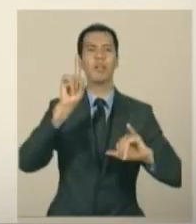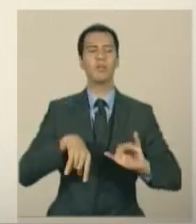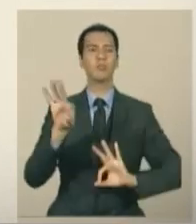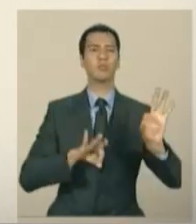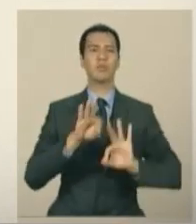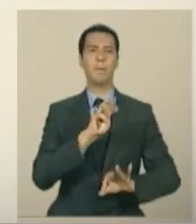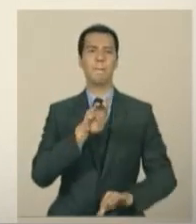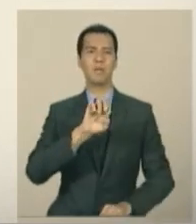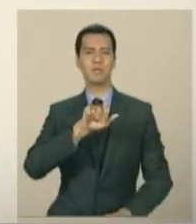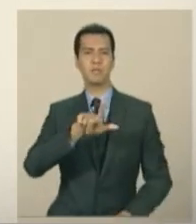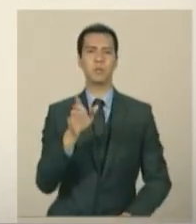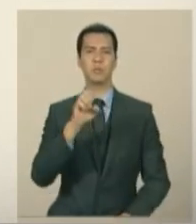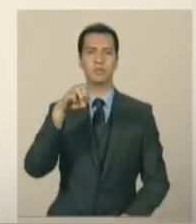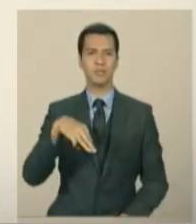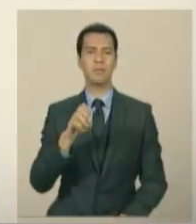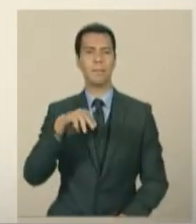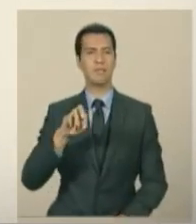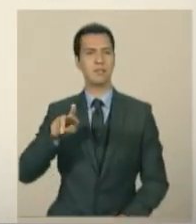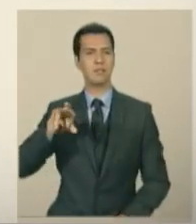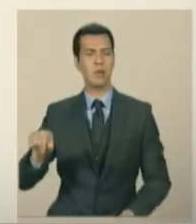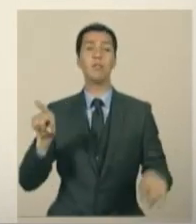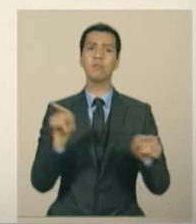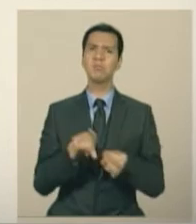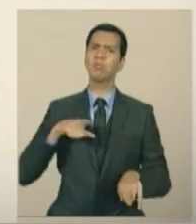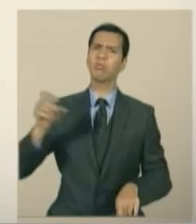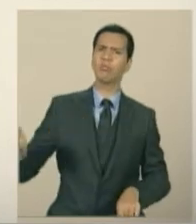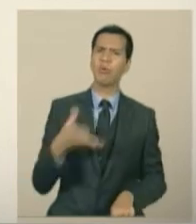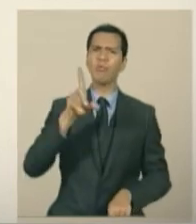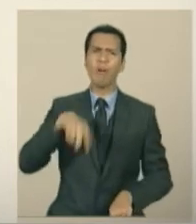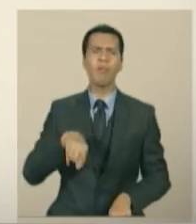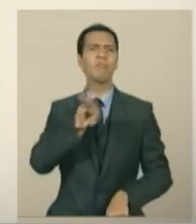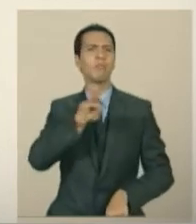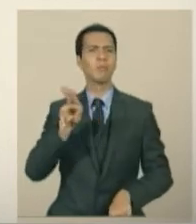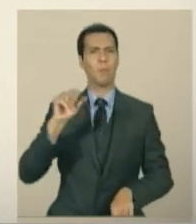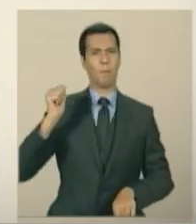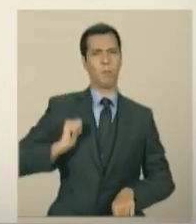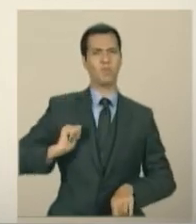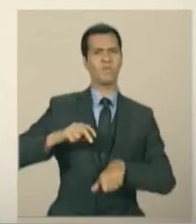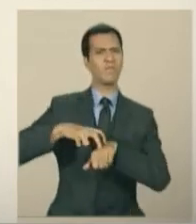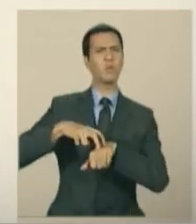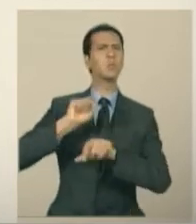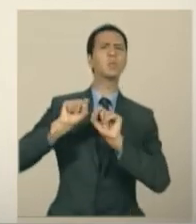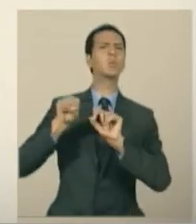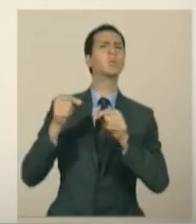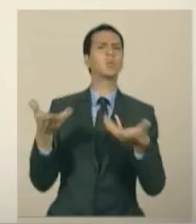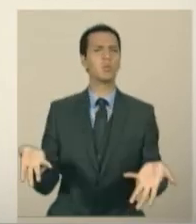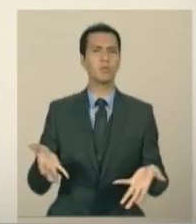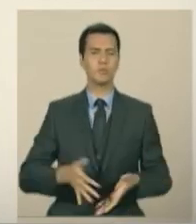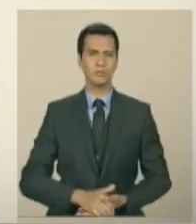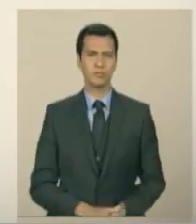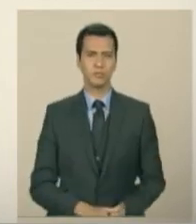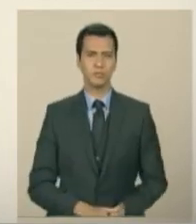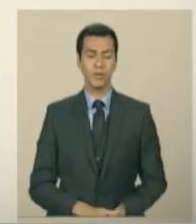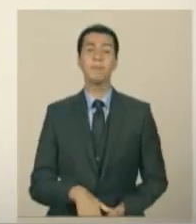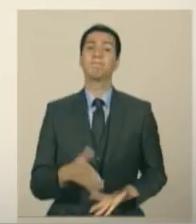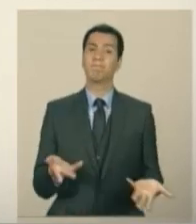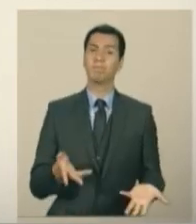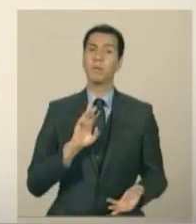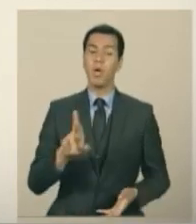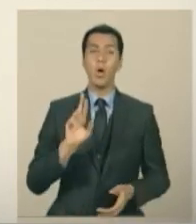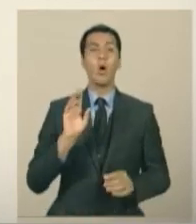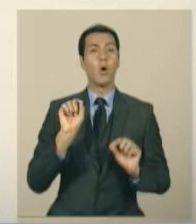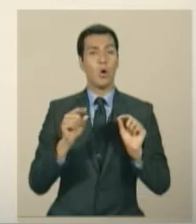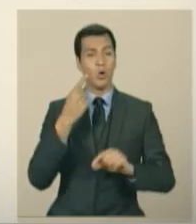novidades é o bolsa verde como vai funcionar olha Luciano nós temos um desafio imenso que é o de